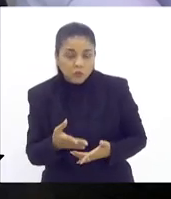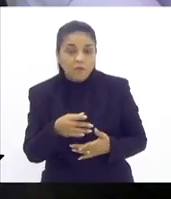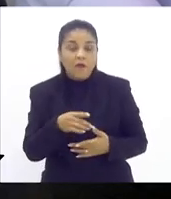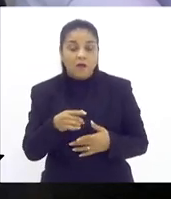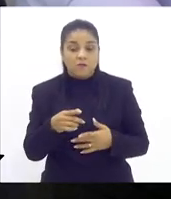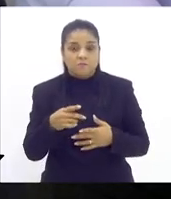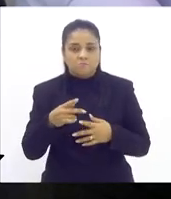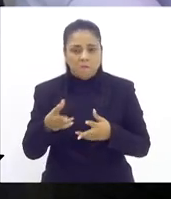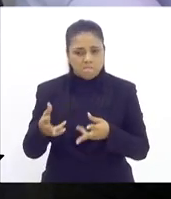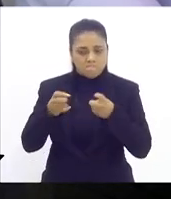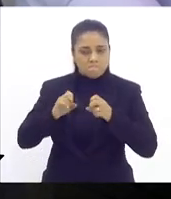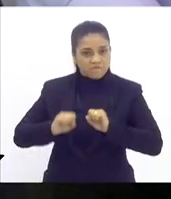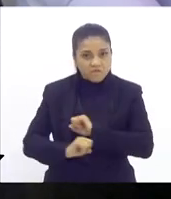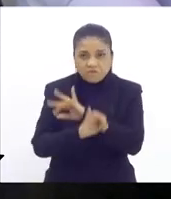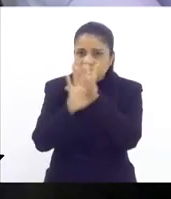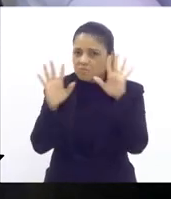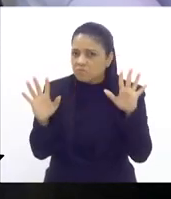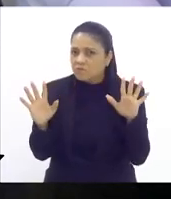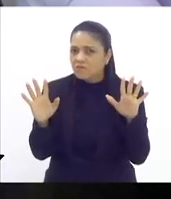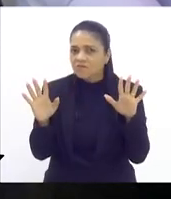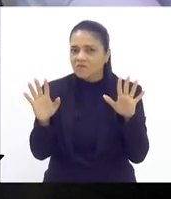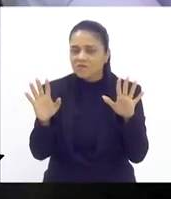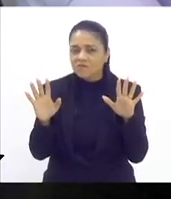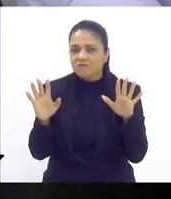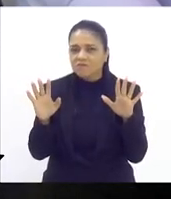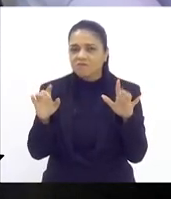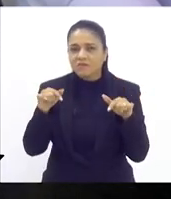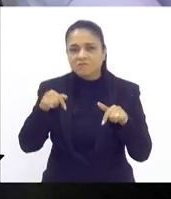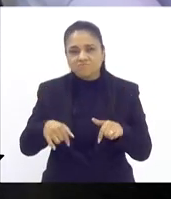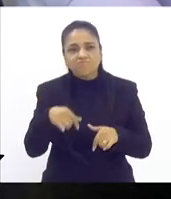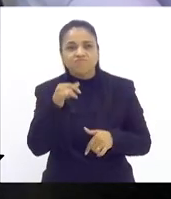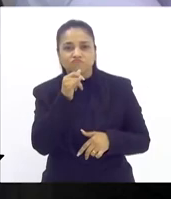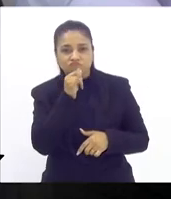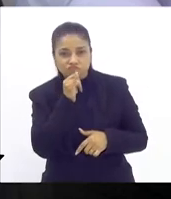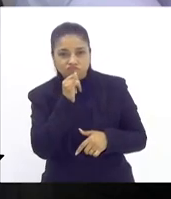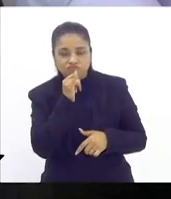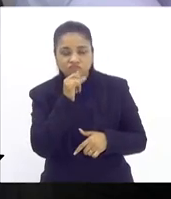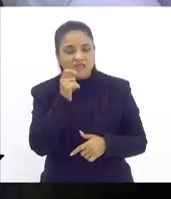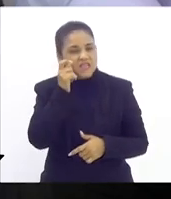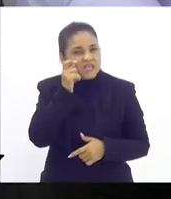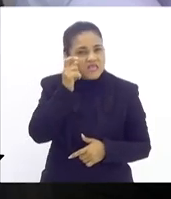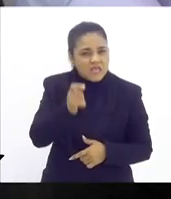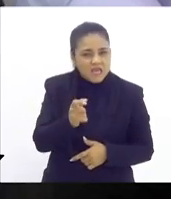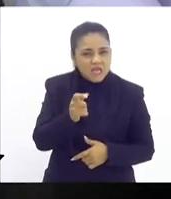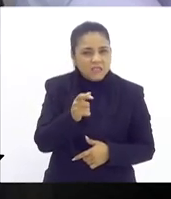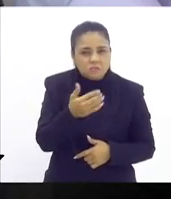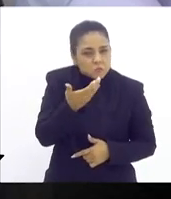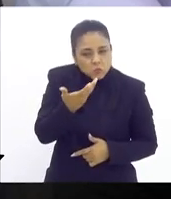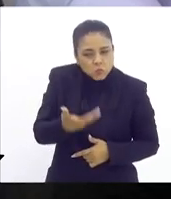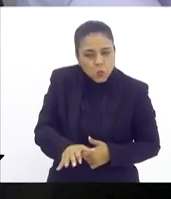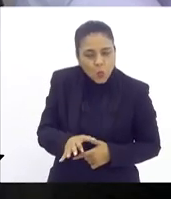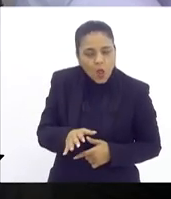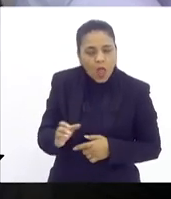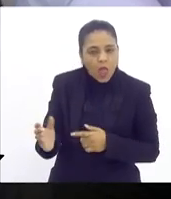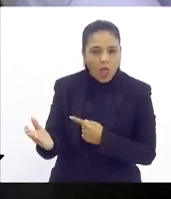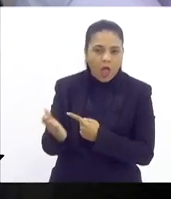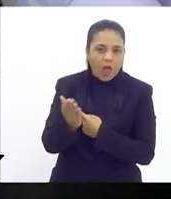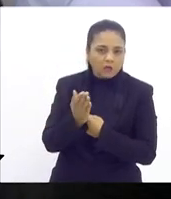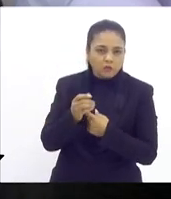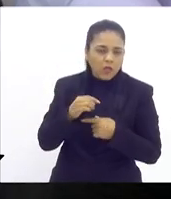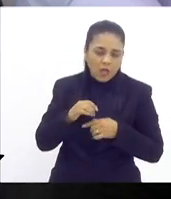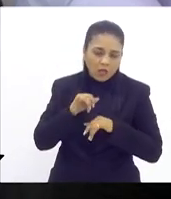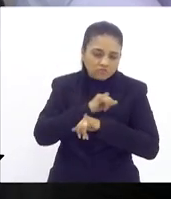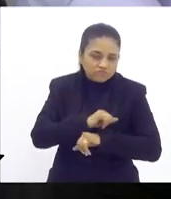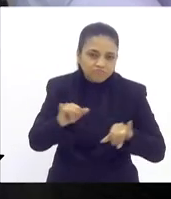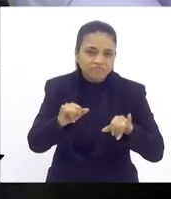claro que realmente para nossa tristeza a um interesse de não colaborar não contribuir não dá satisfação para